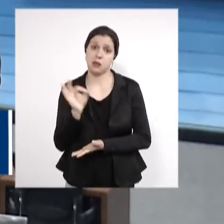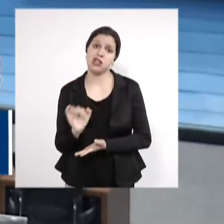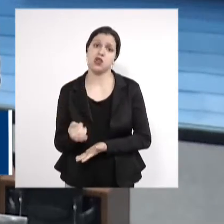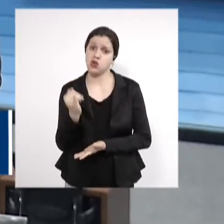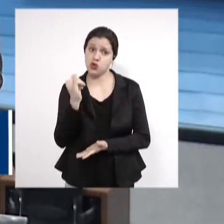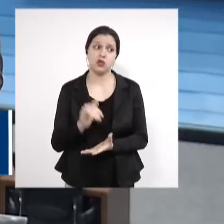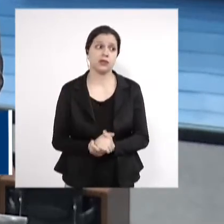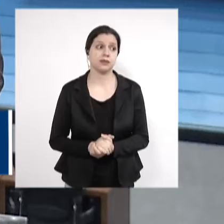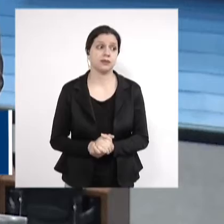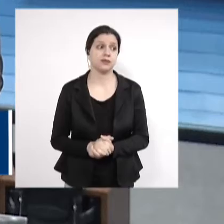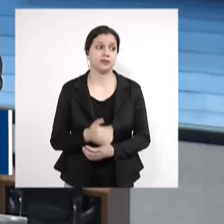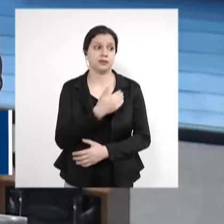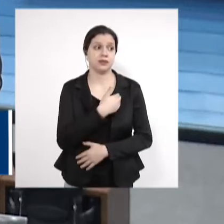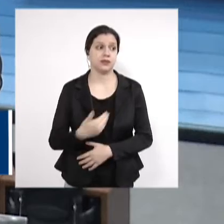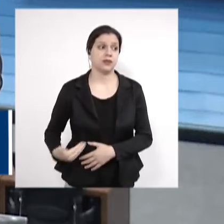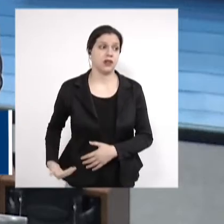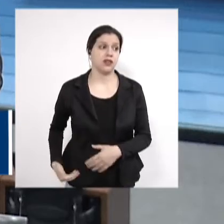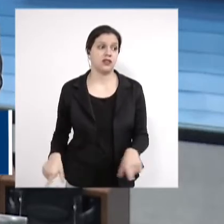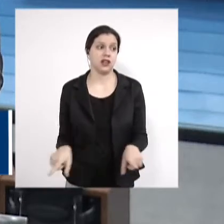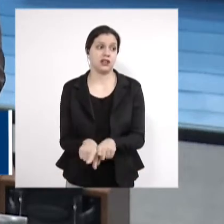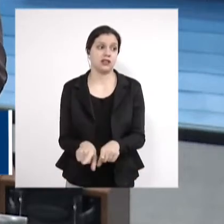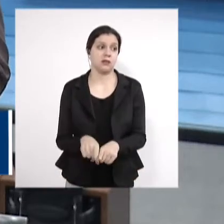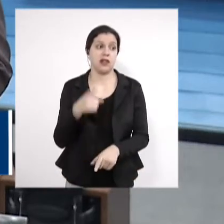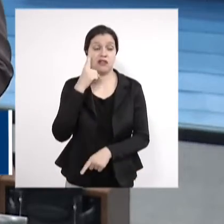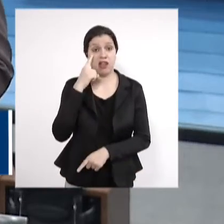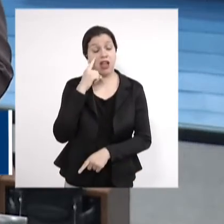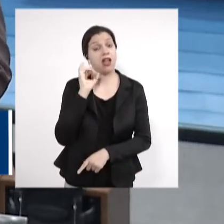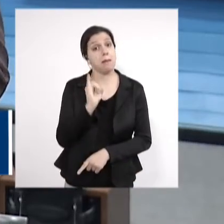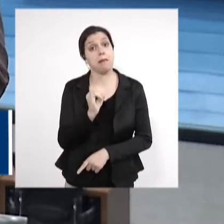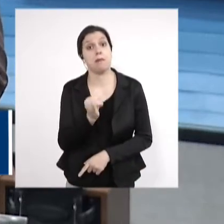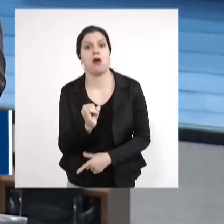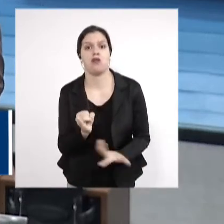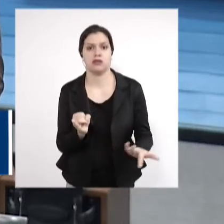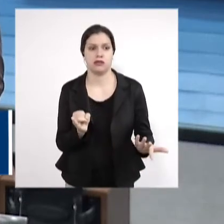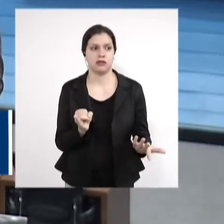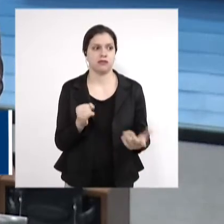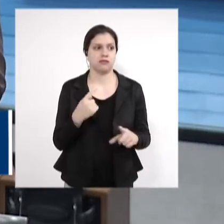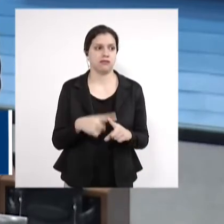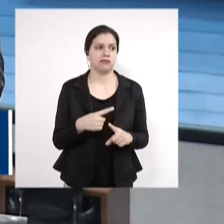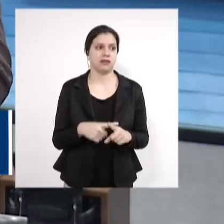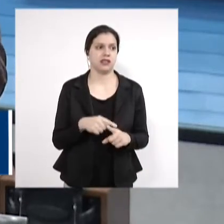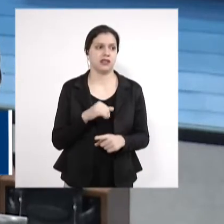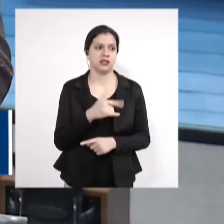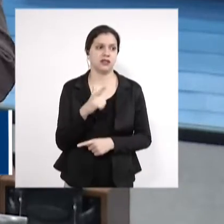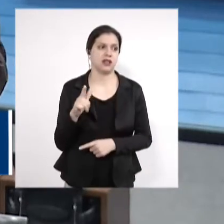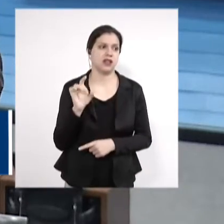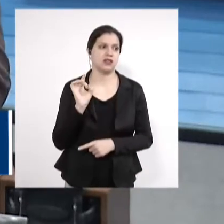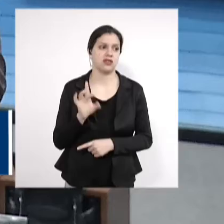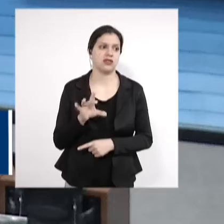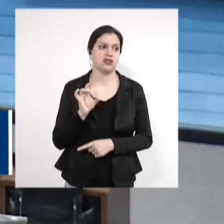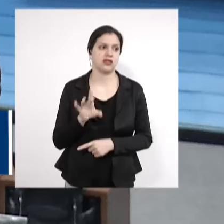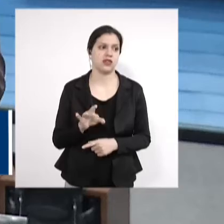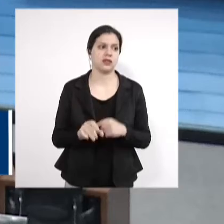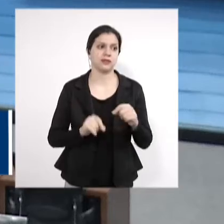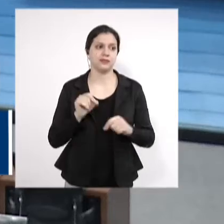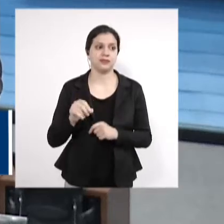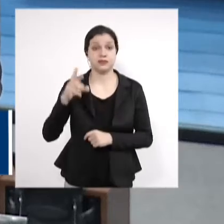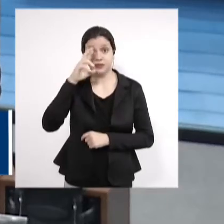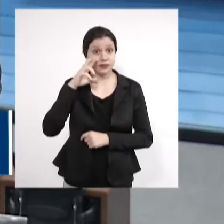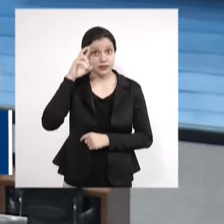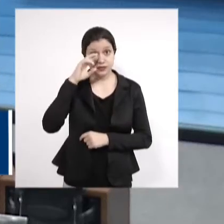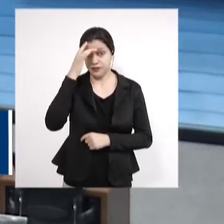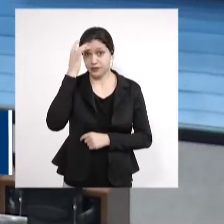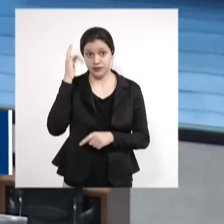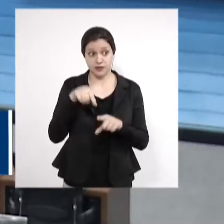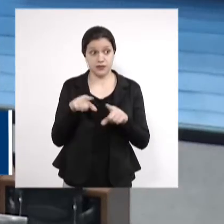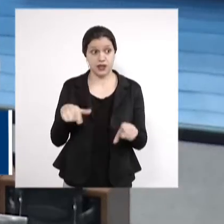forma também do governo rever esses impostos, né? Porque às vezes ele, sem uma campanha, ele vai só gastar dinheiro tentando fiscalizar essa pessoa e